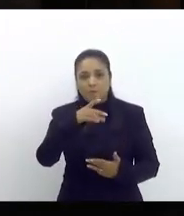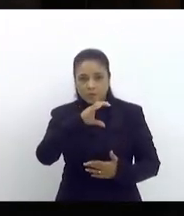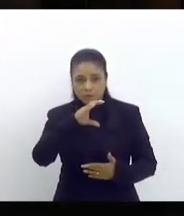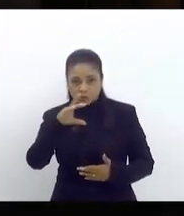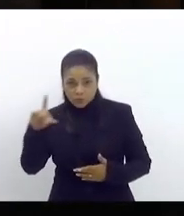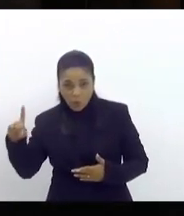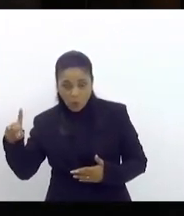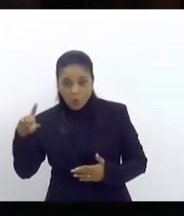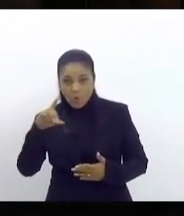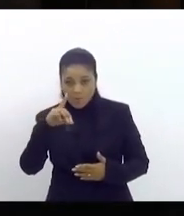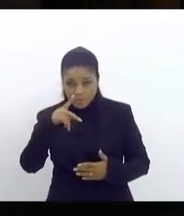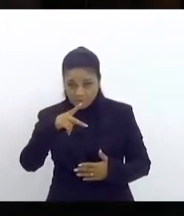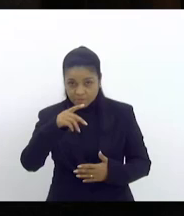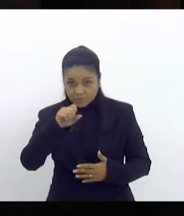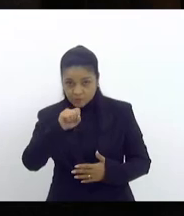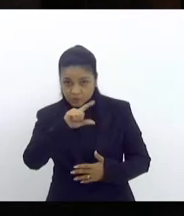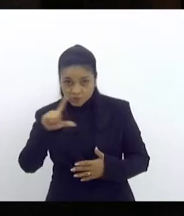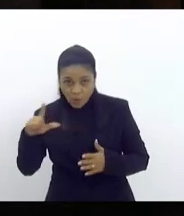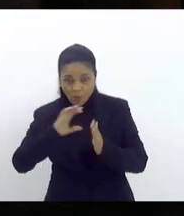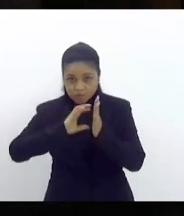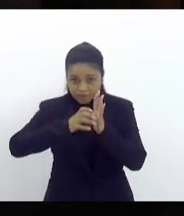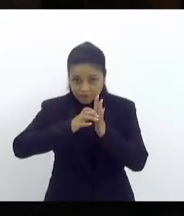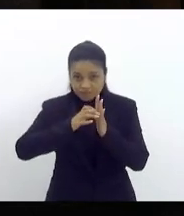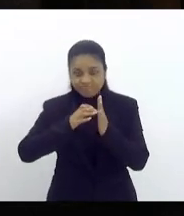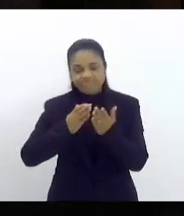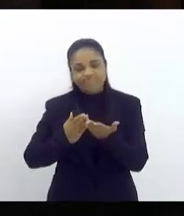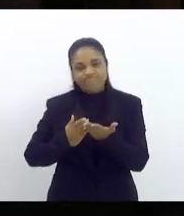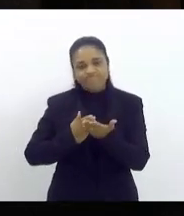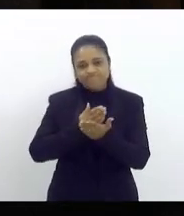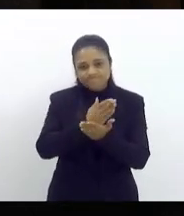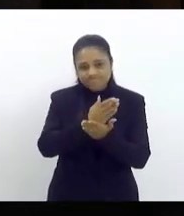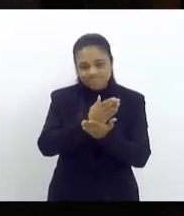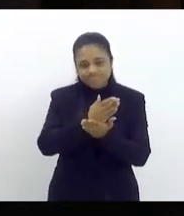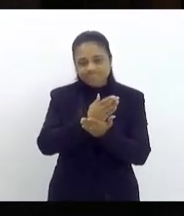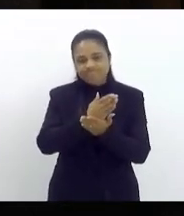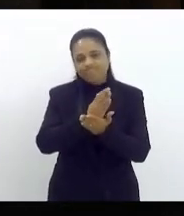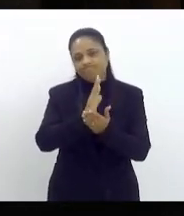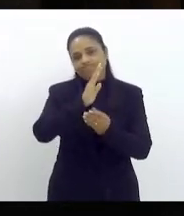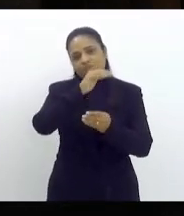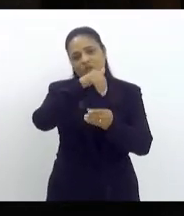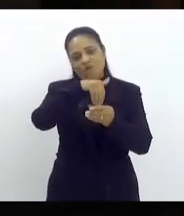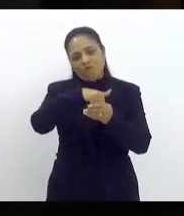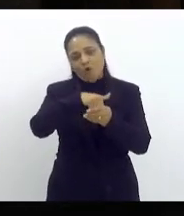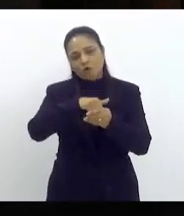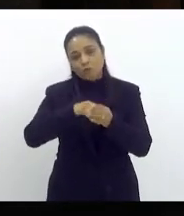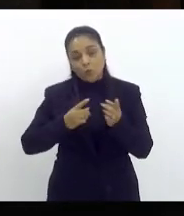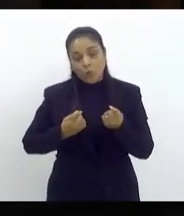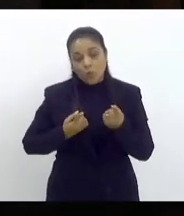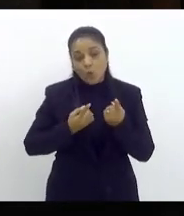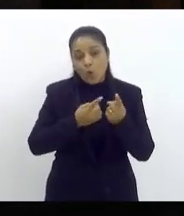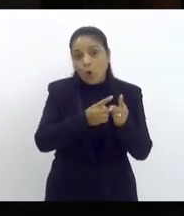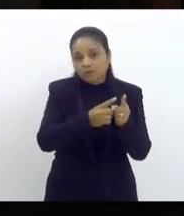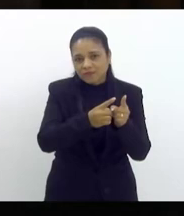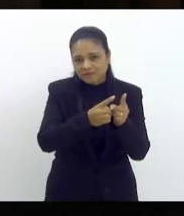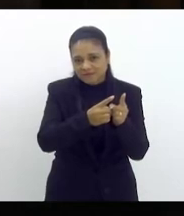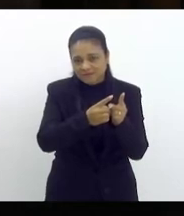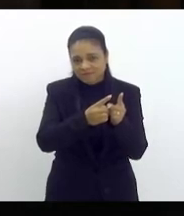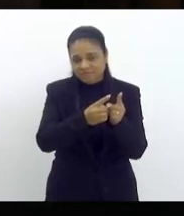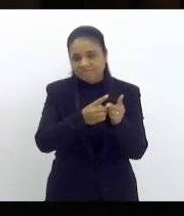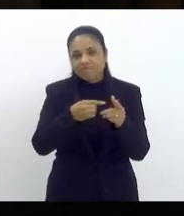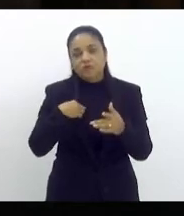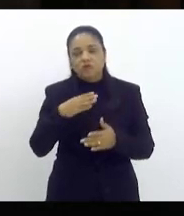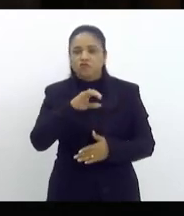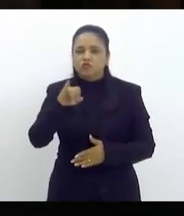encaminhei e pedi pra registrar o voto contra valorizo aqui o esforço do meu companheiro José Mar professor que